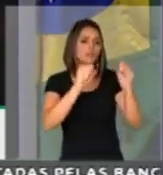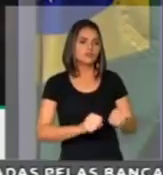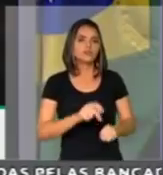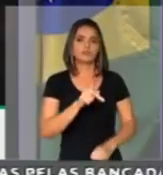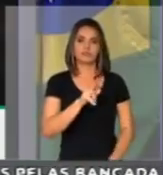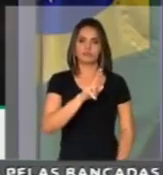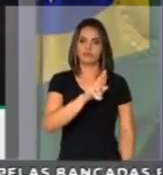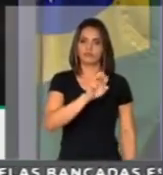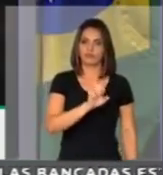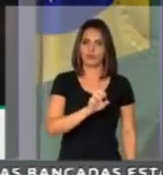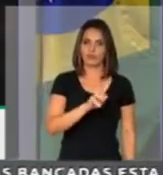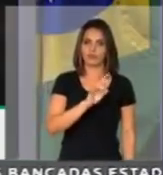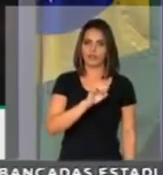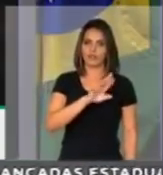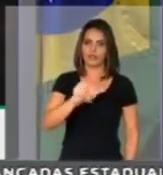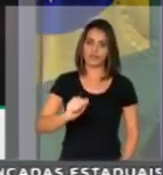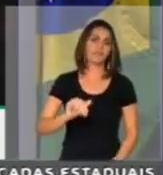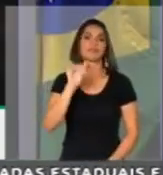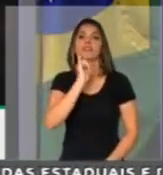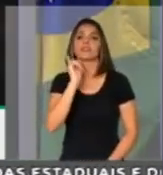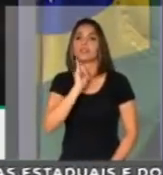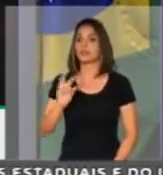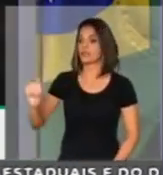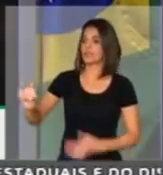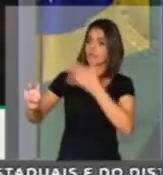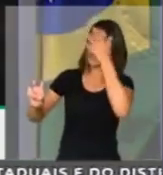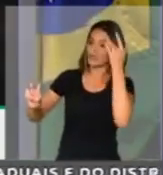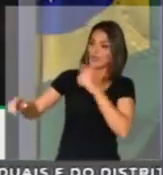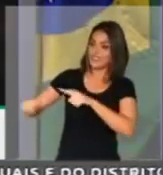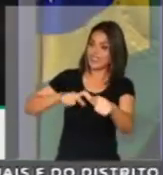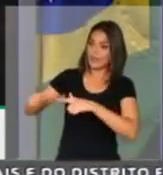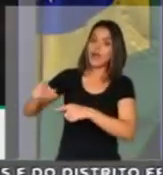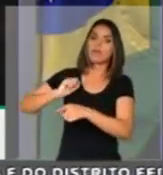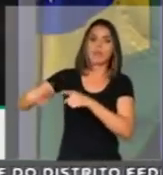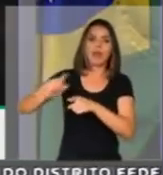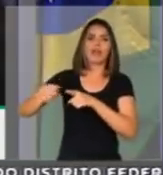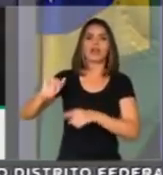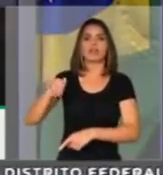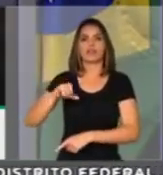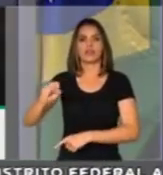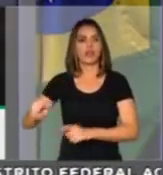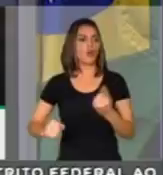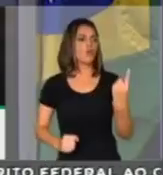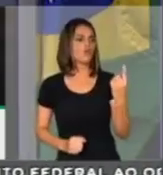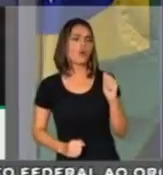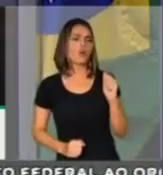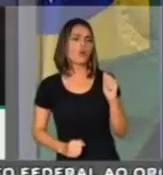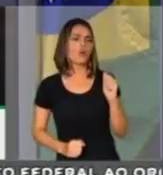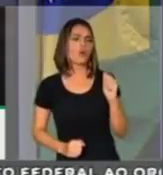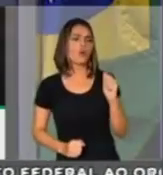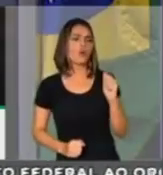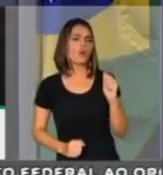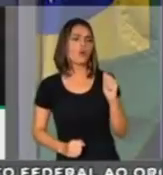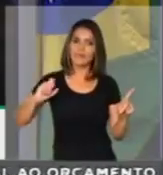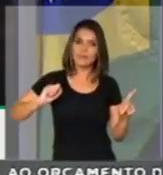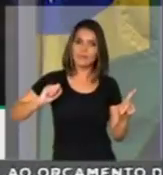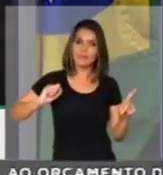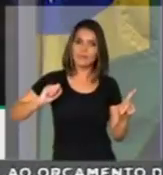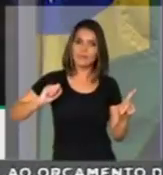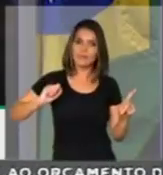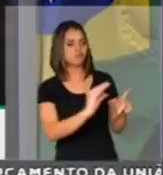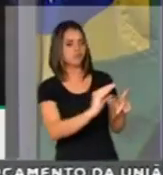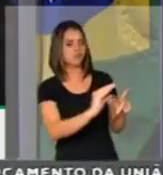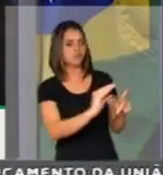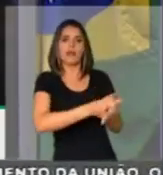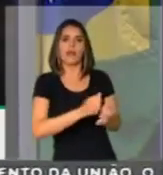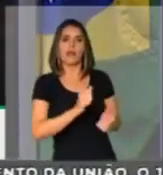social. 5 trabalhadores para cada aposentado. Chega uma hora e mais 5 trabalhadores para cada um desses 5 trabalhadores que também